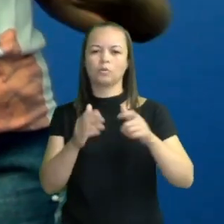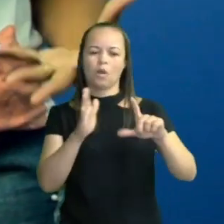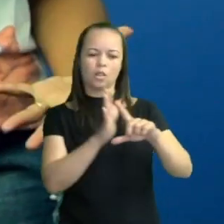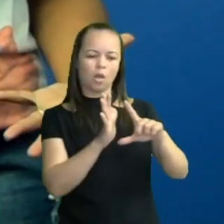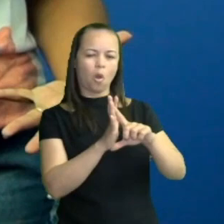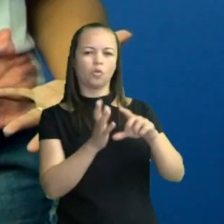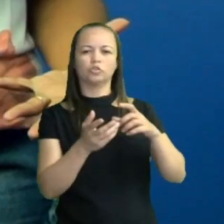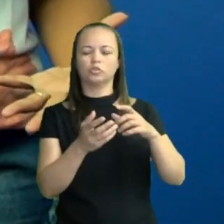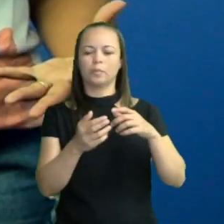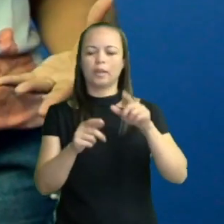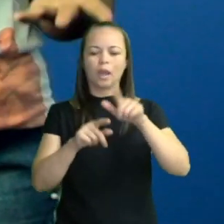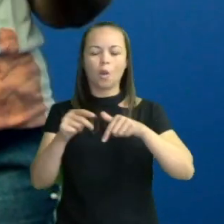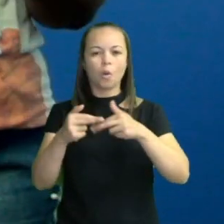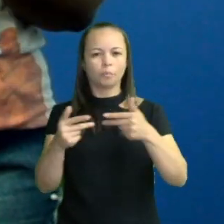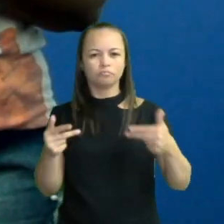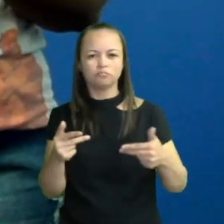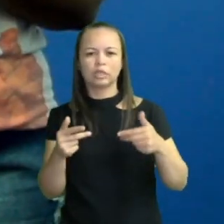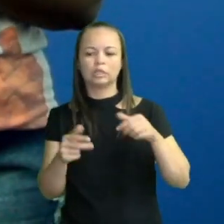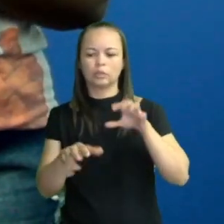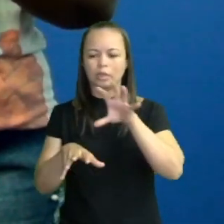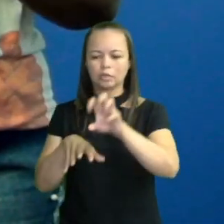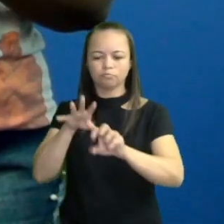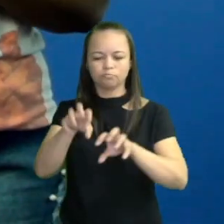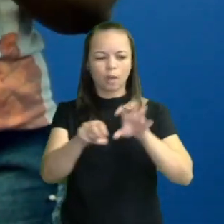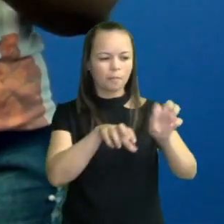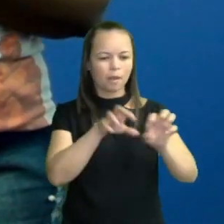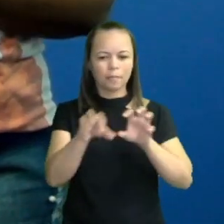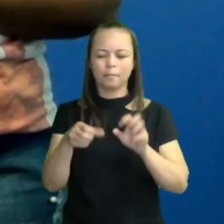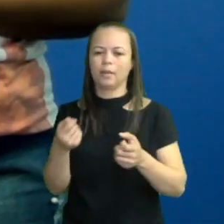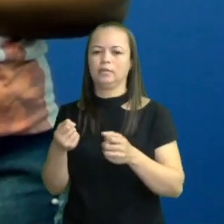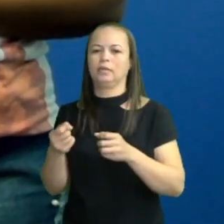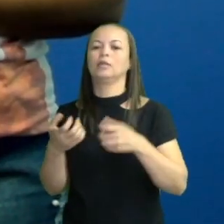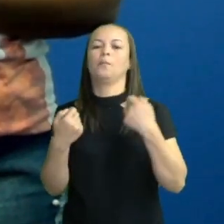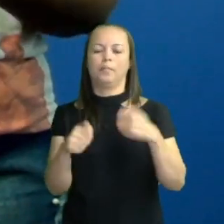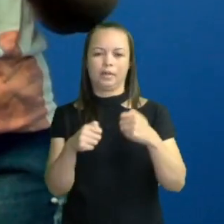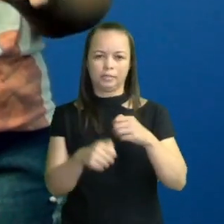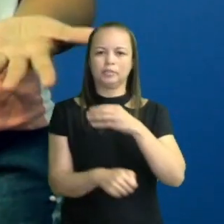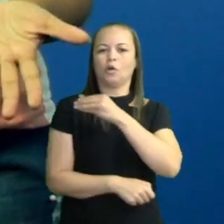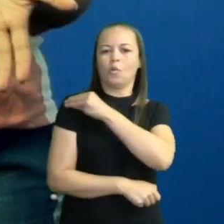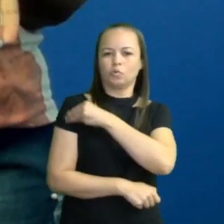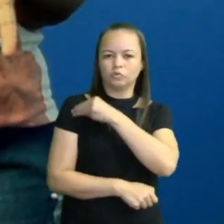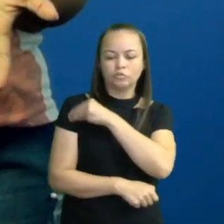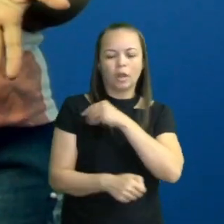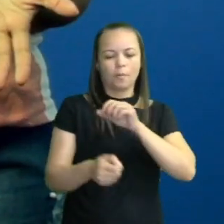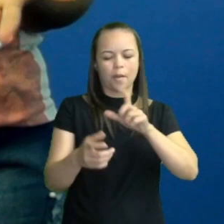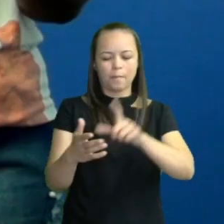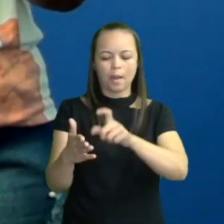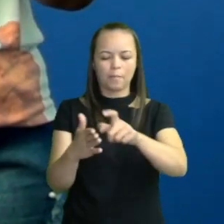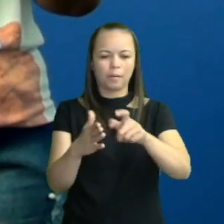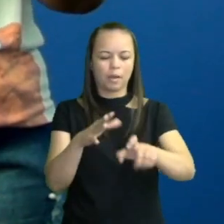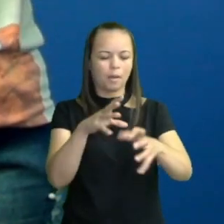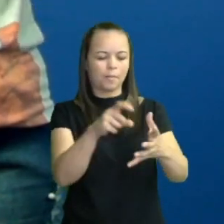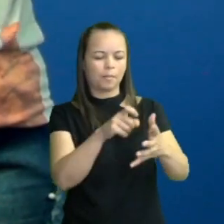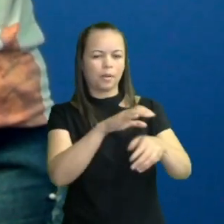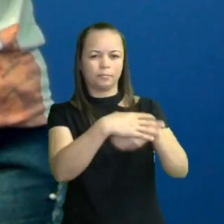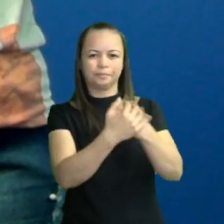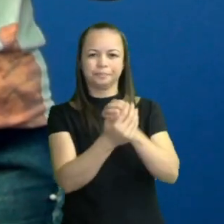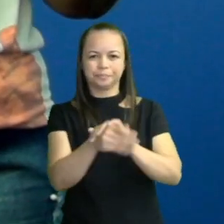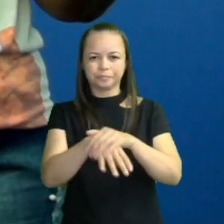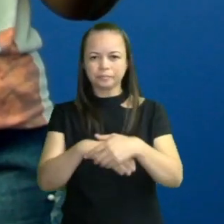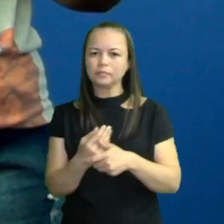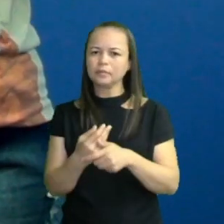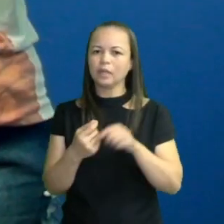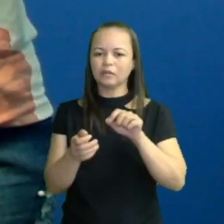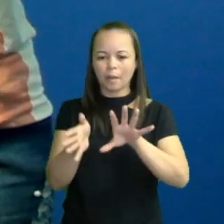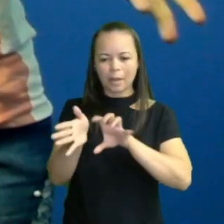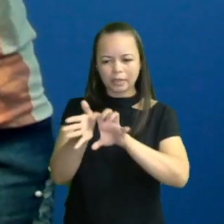todo mundo pega, tá? Então, você tem que fazer ali a higienização das suas mãos, para não levar aquela bactéria para a sua boca, para os seus olhos, para o